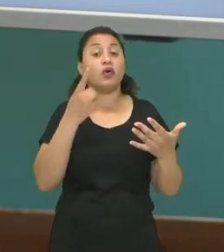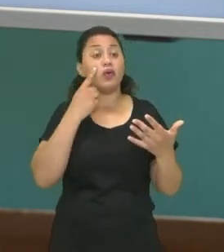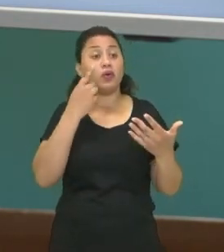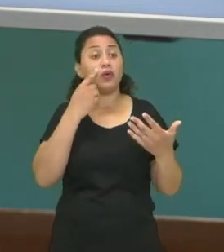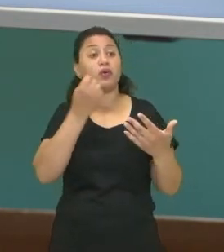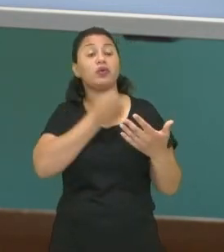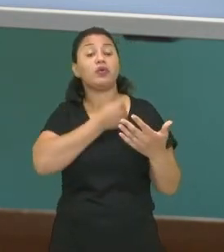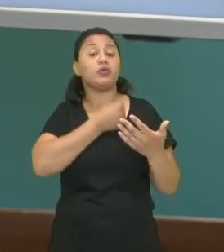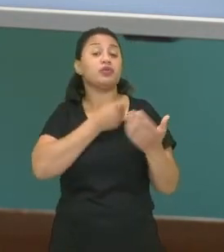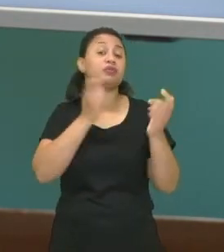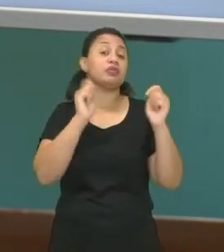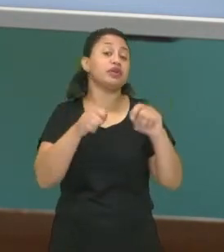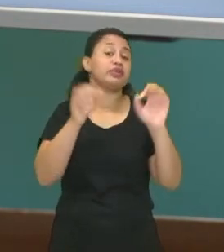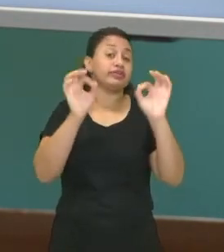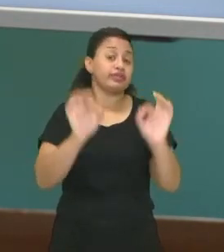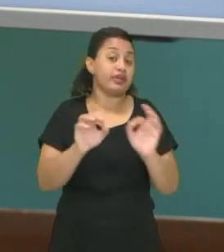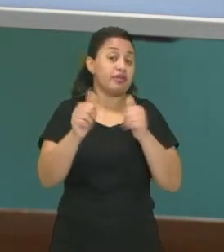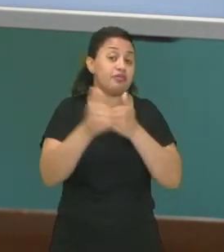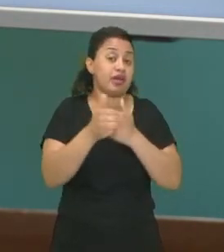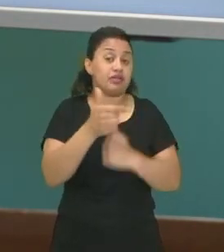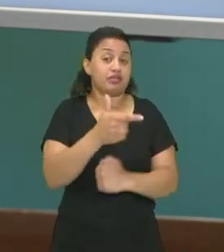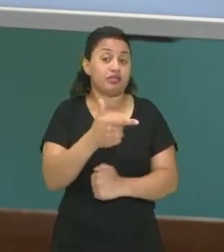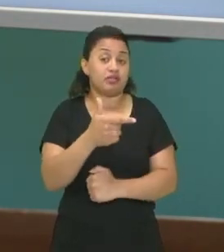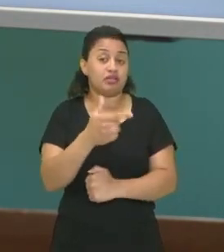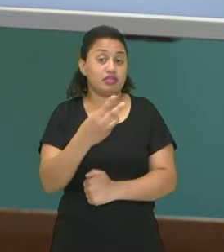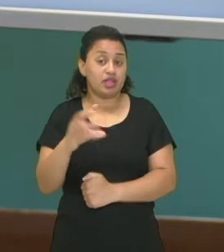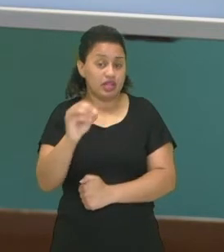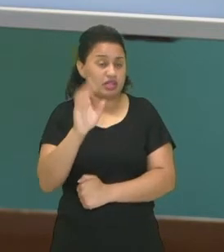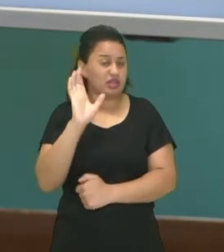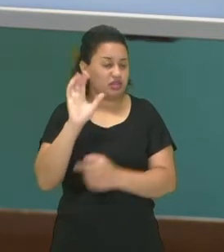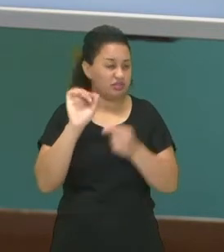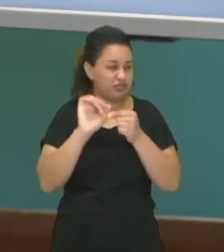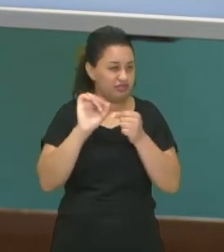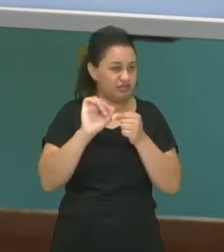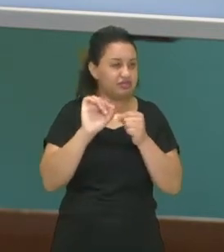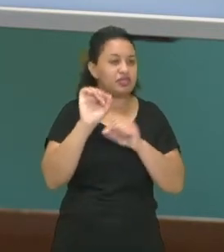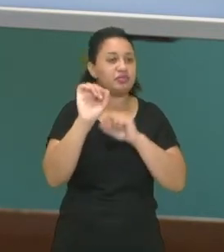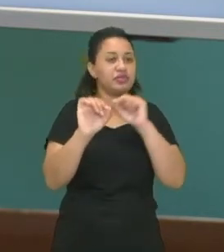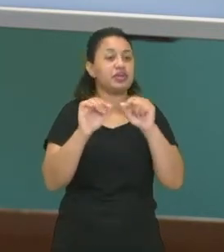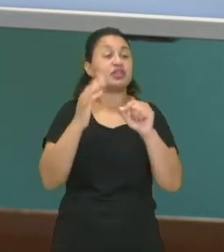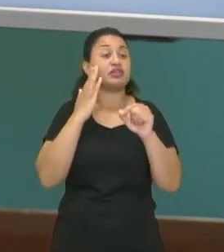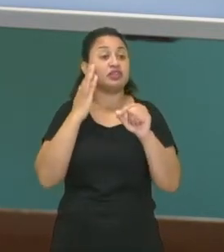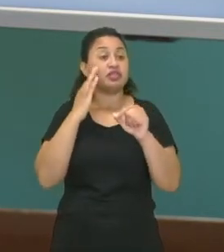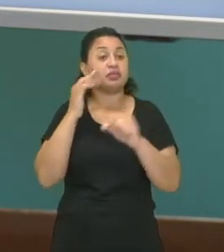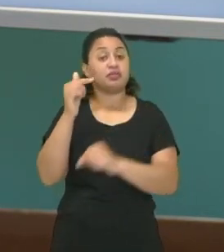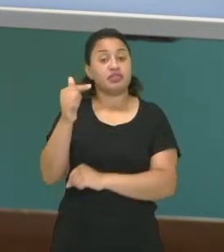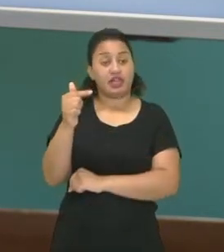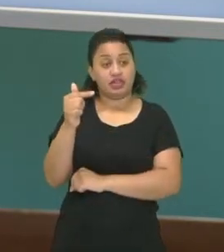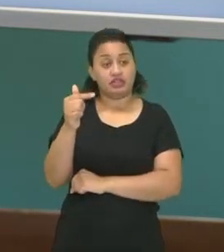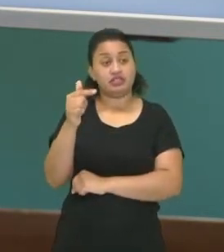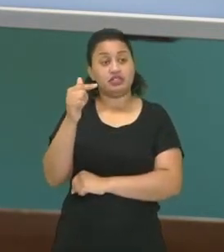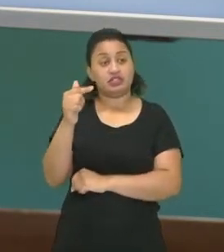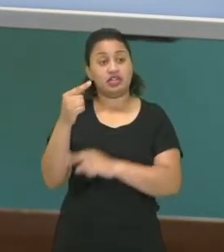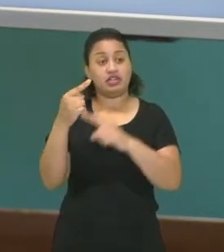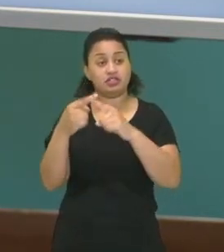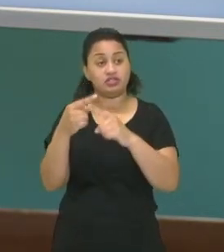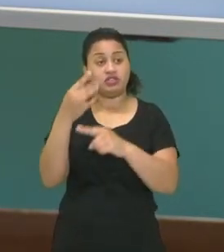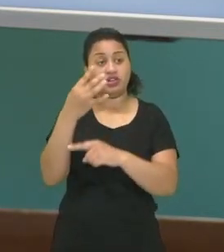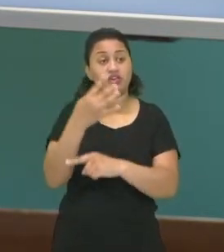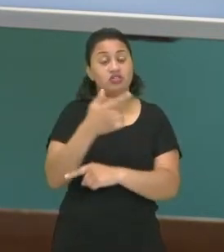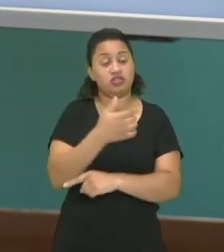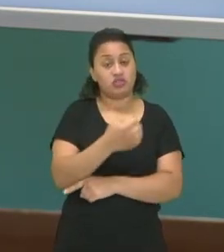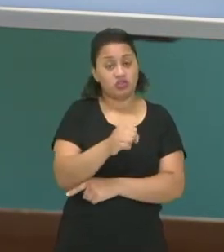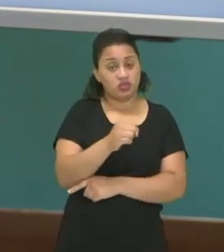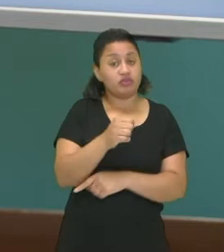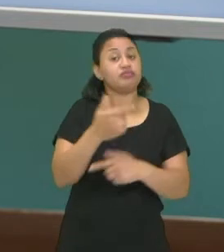número vezes 4 chega mais próximo de 30. A gente já fez mais ou menos esse cálculo, né? Então, a gente sabe que é 7. 7 vezes 4 é 28. E olha o